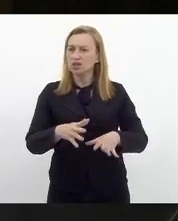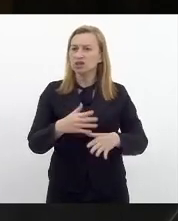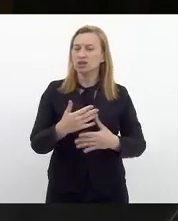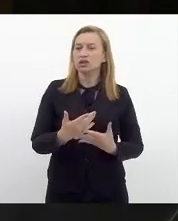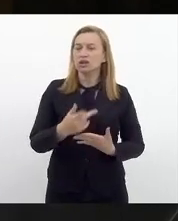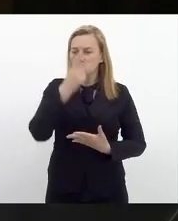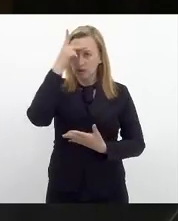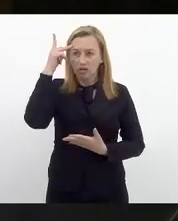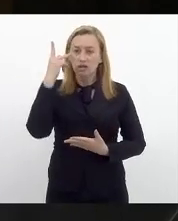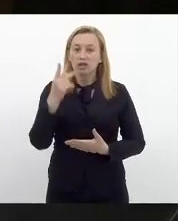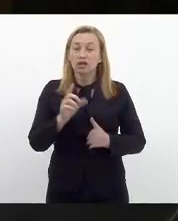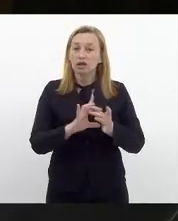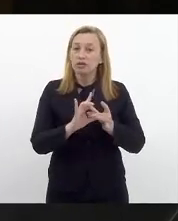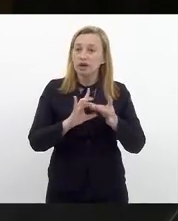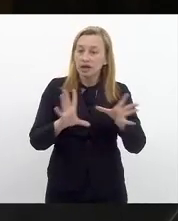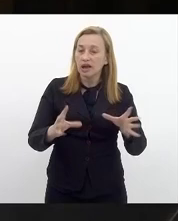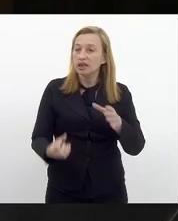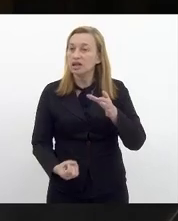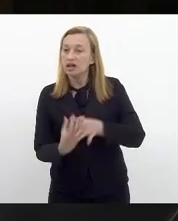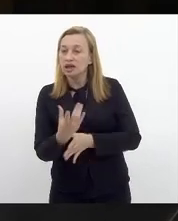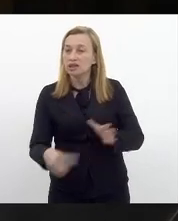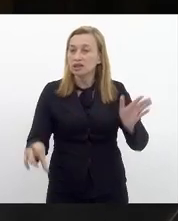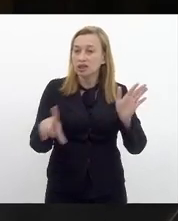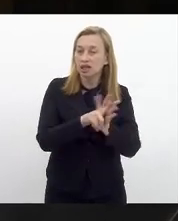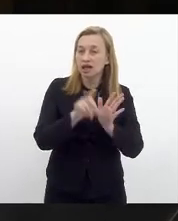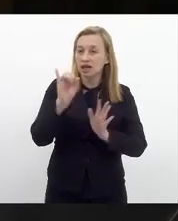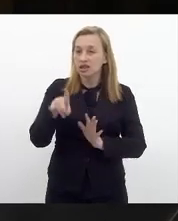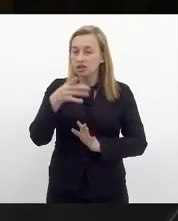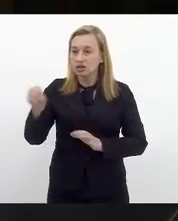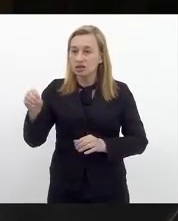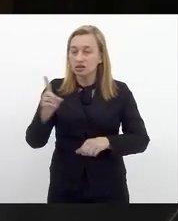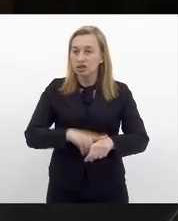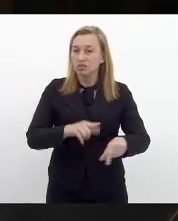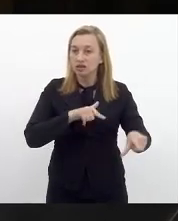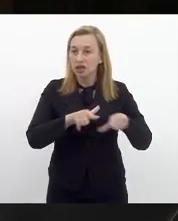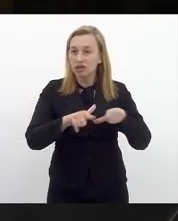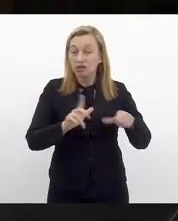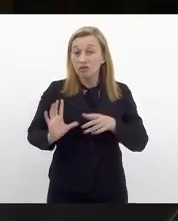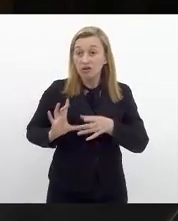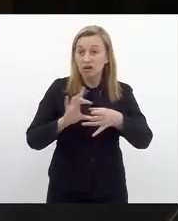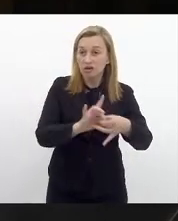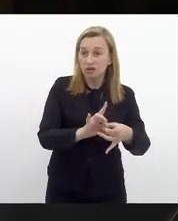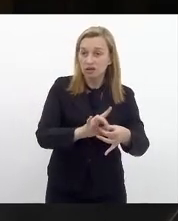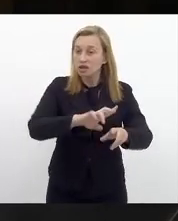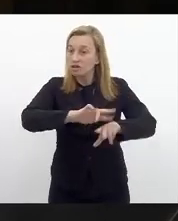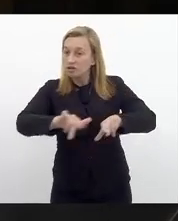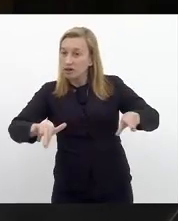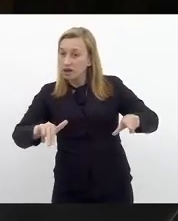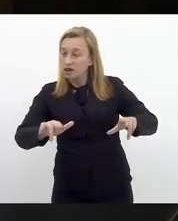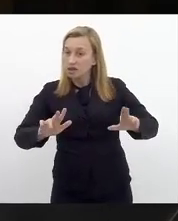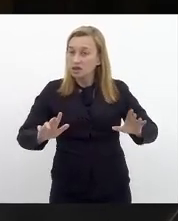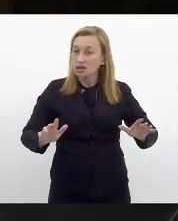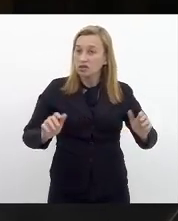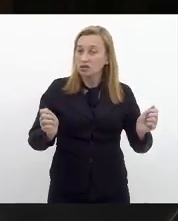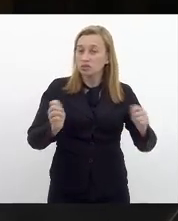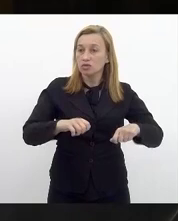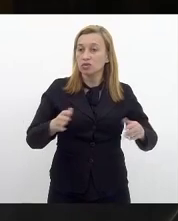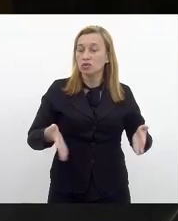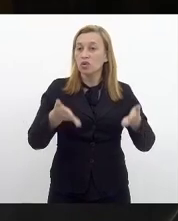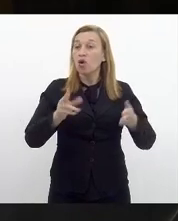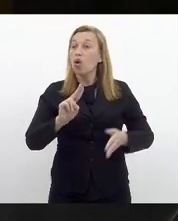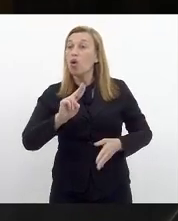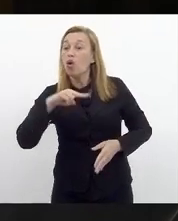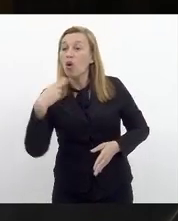fica autorizada a criação de lei de adicional por tempo de serviço vinculado avaliação de desempenho e ou